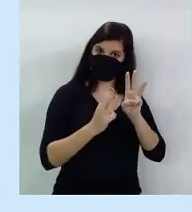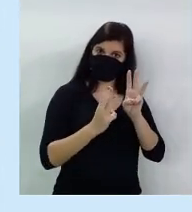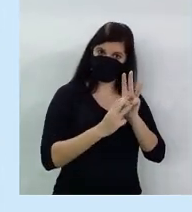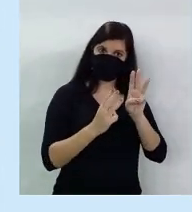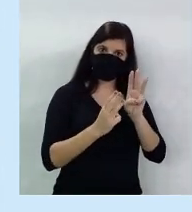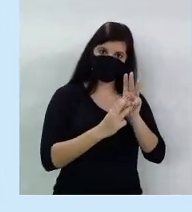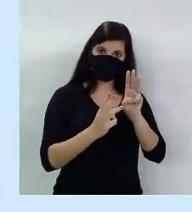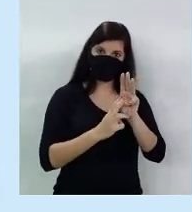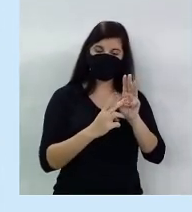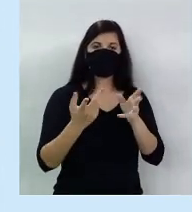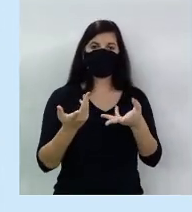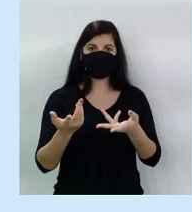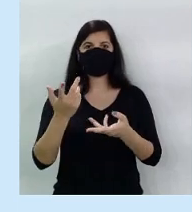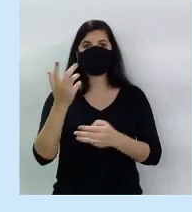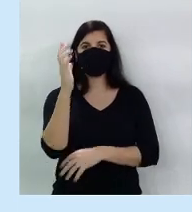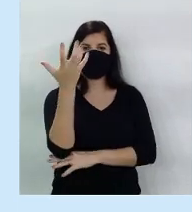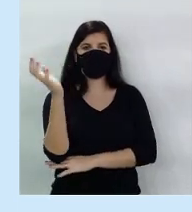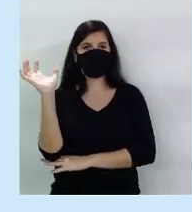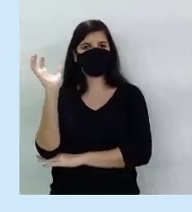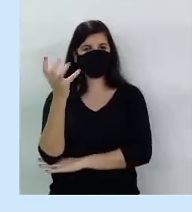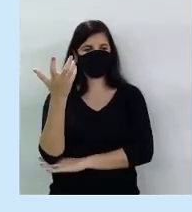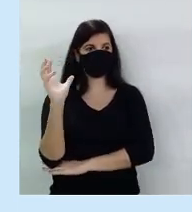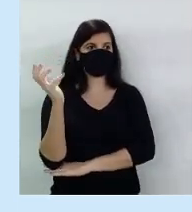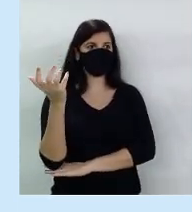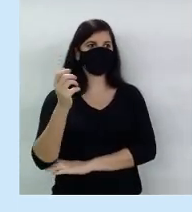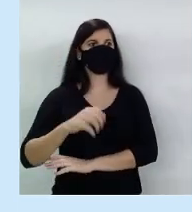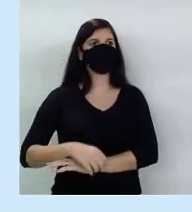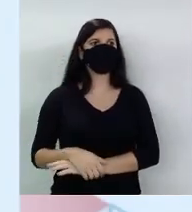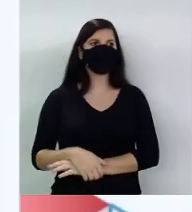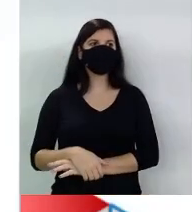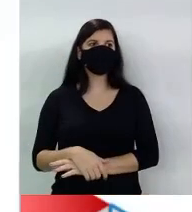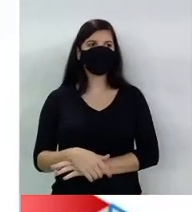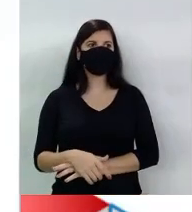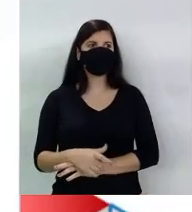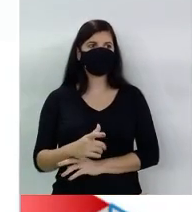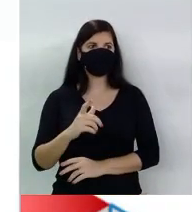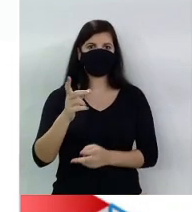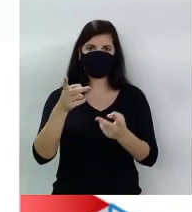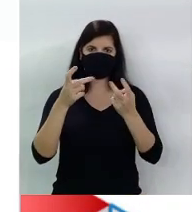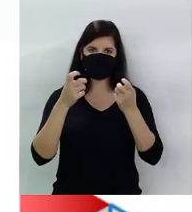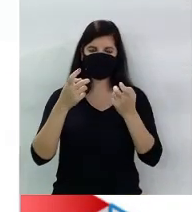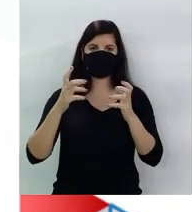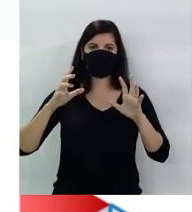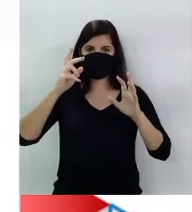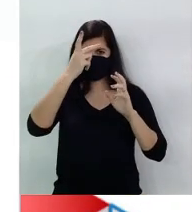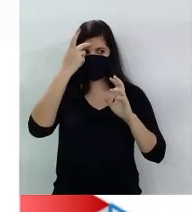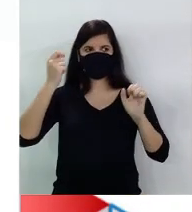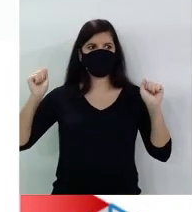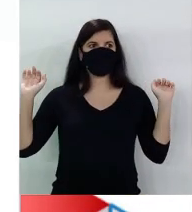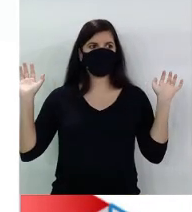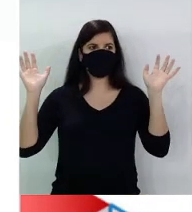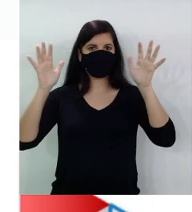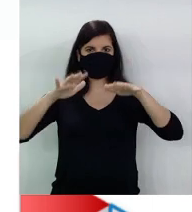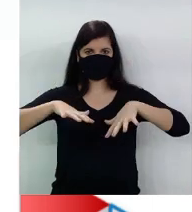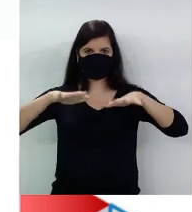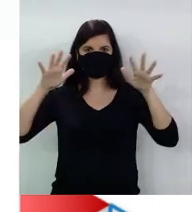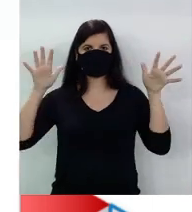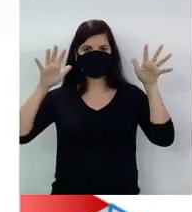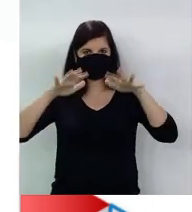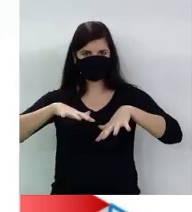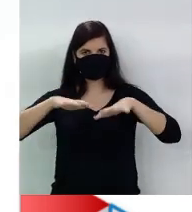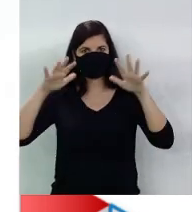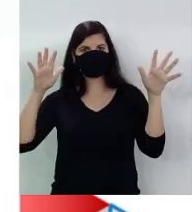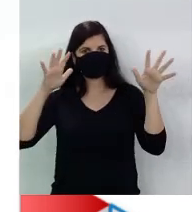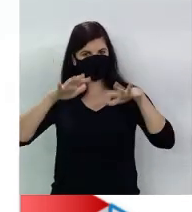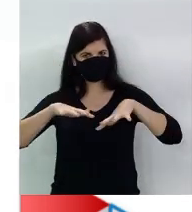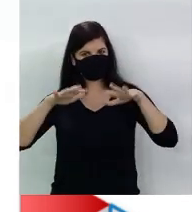Jurema, esta acácia. E aqui trago para vocês, olhem aí a manifestação religiosa, o ritual